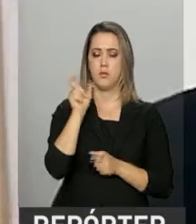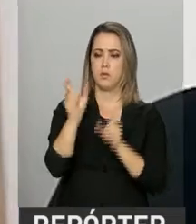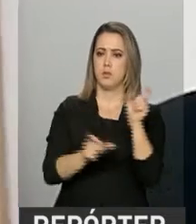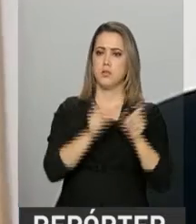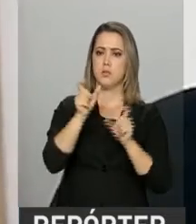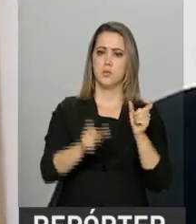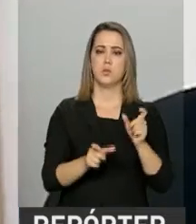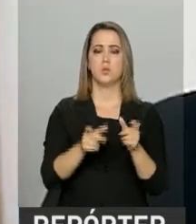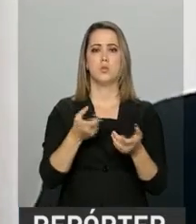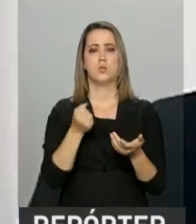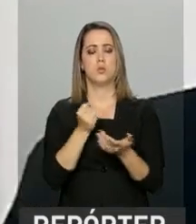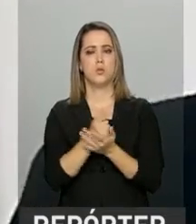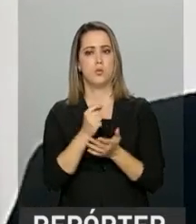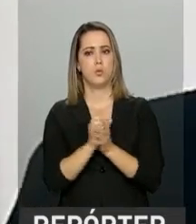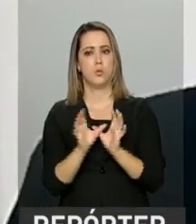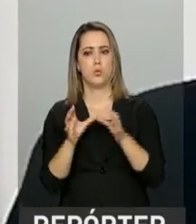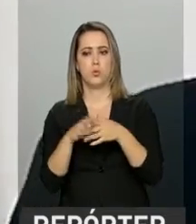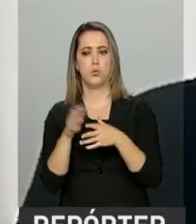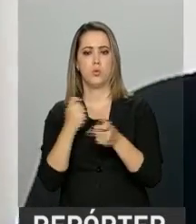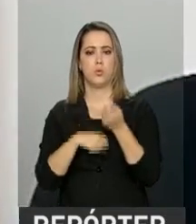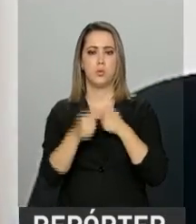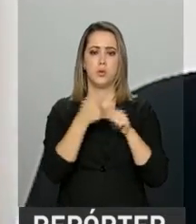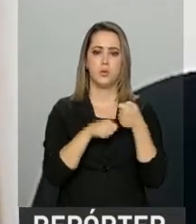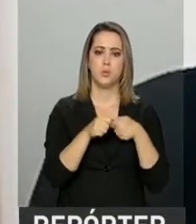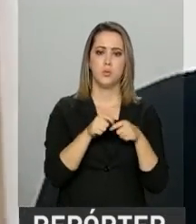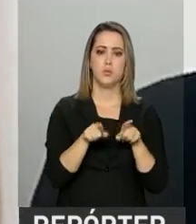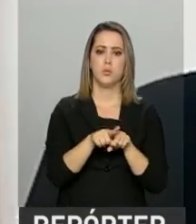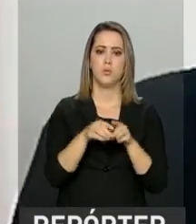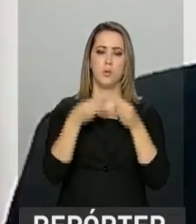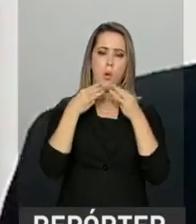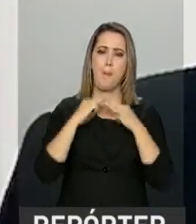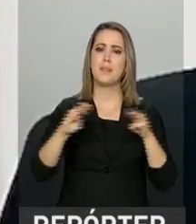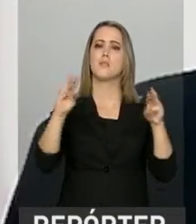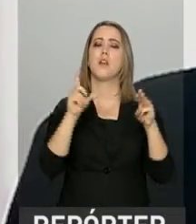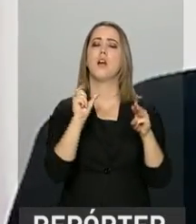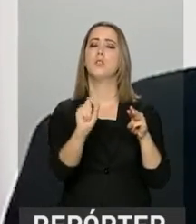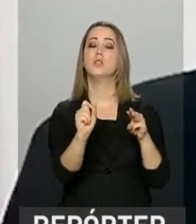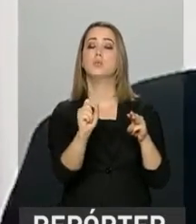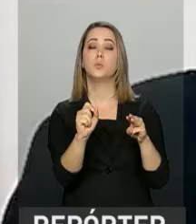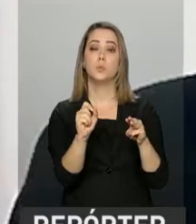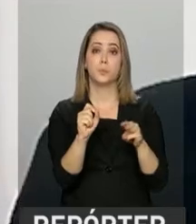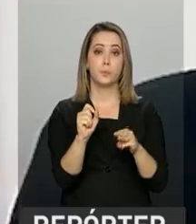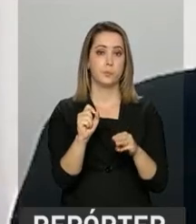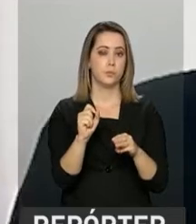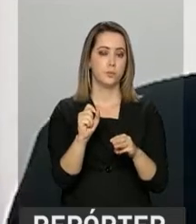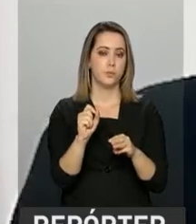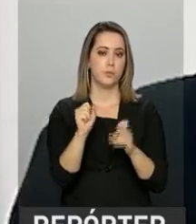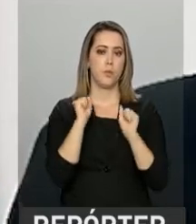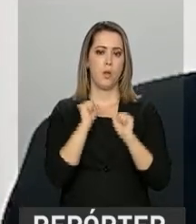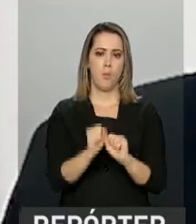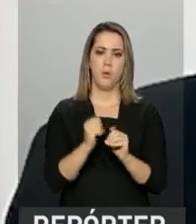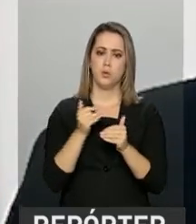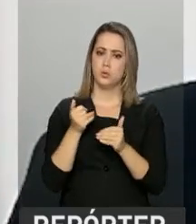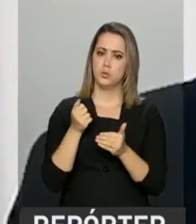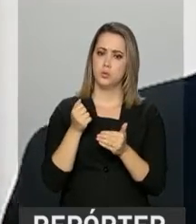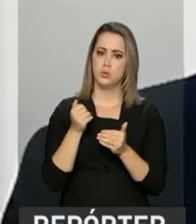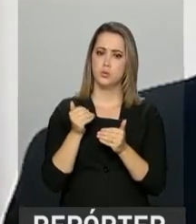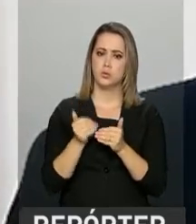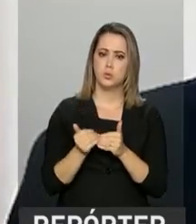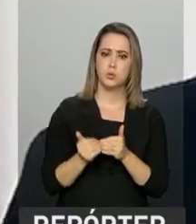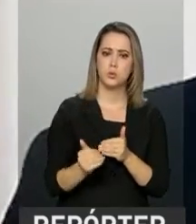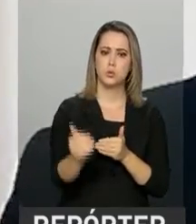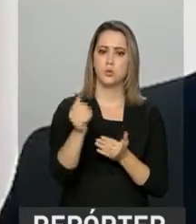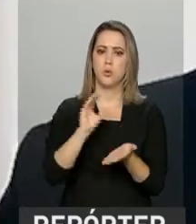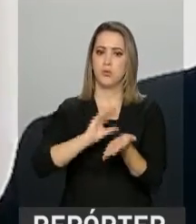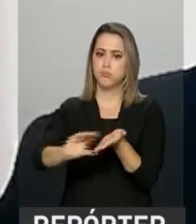aos consumidores, aos agentes econômicos, uma mensagem de que podem continuar investindo,